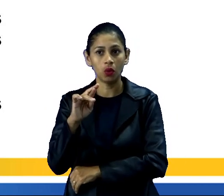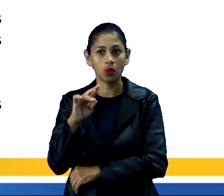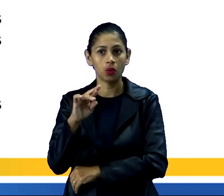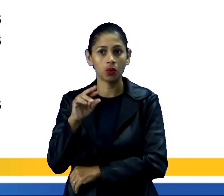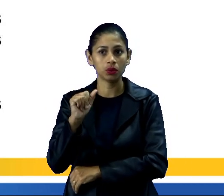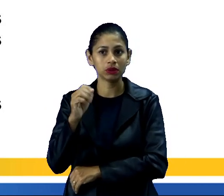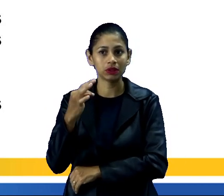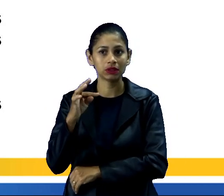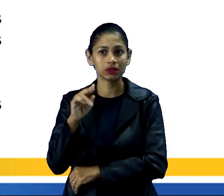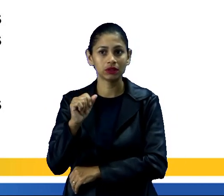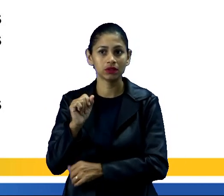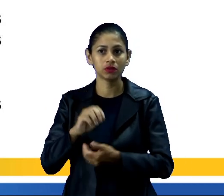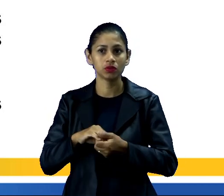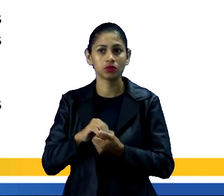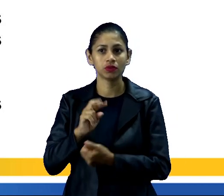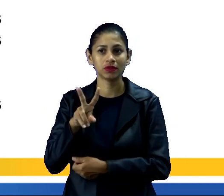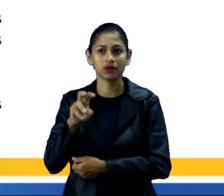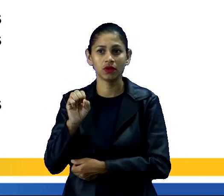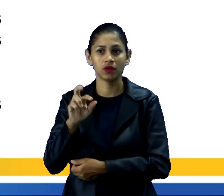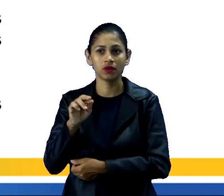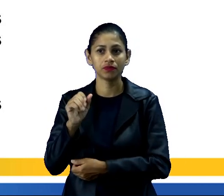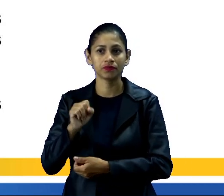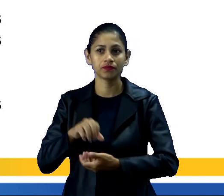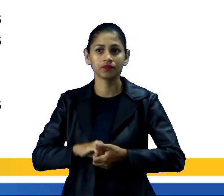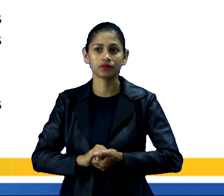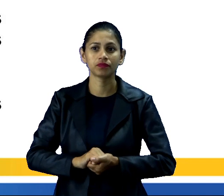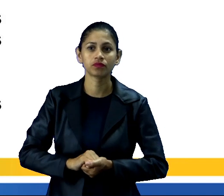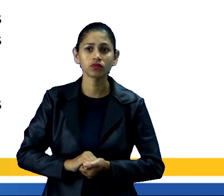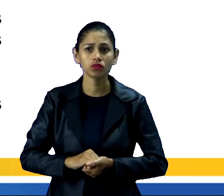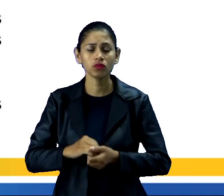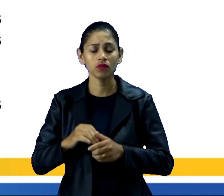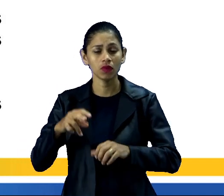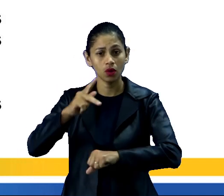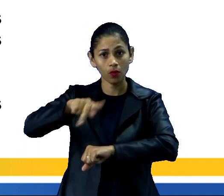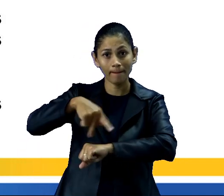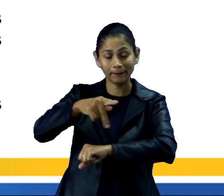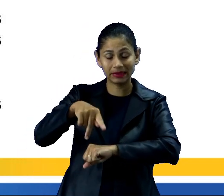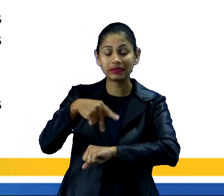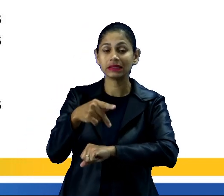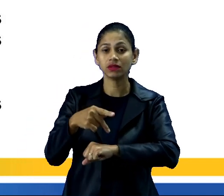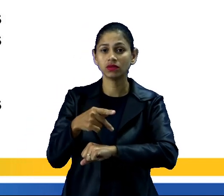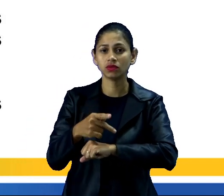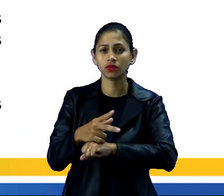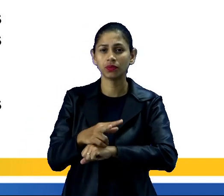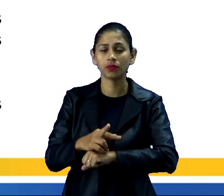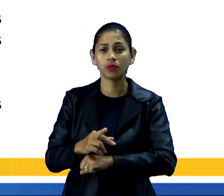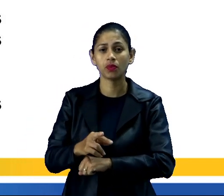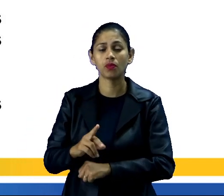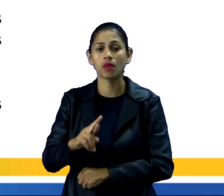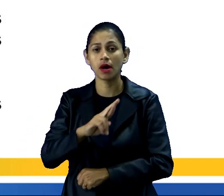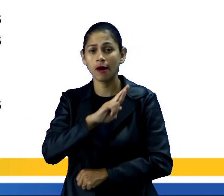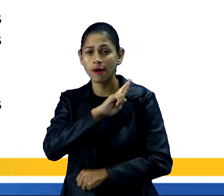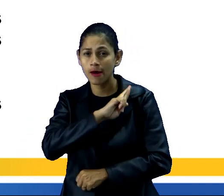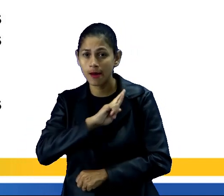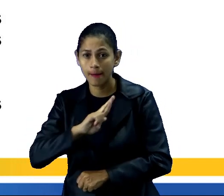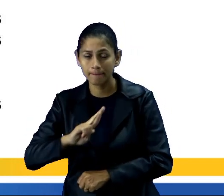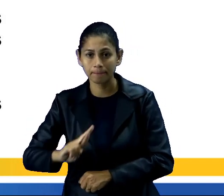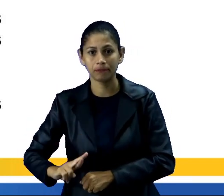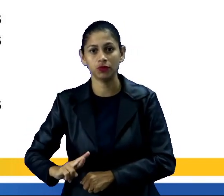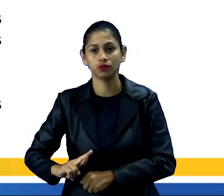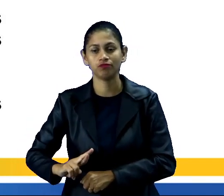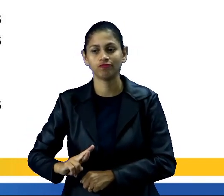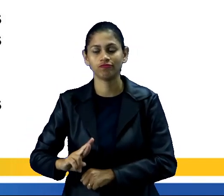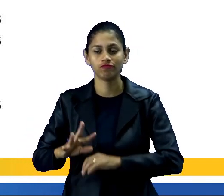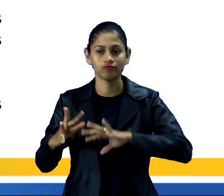E aí, com a saída do Kaiser Guilherme II, o país se tornou uma república parlamentarista. Foi dominada pelo desemprego,